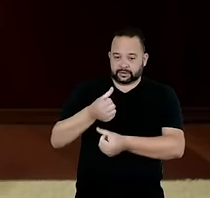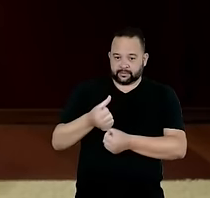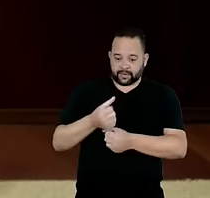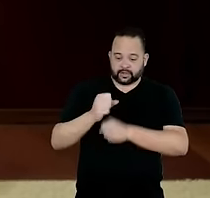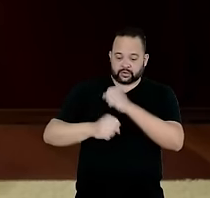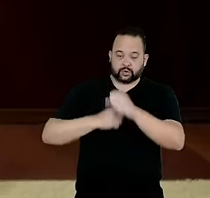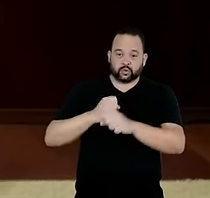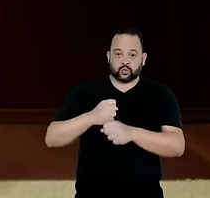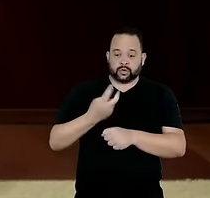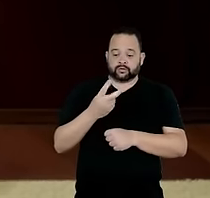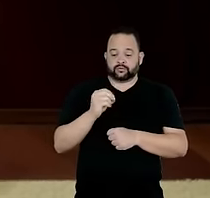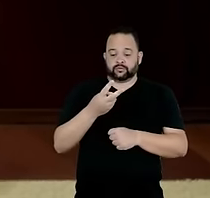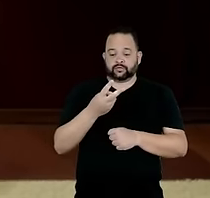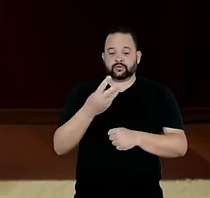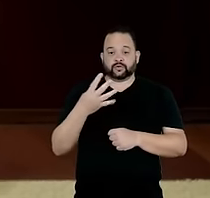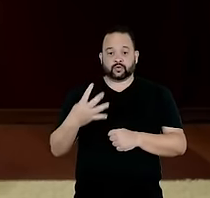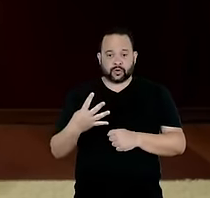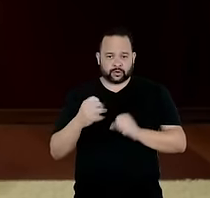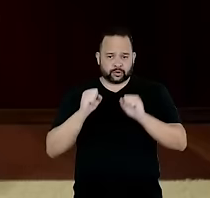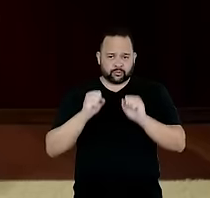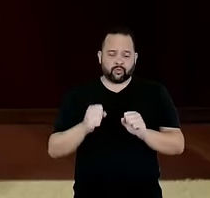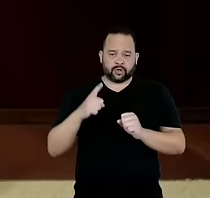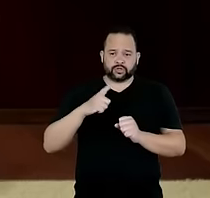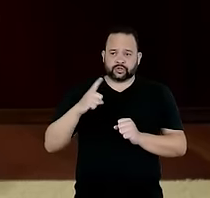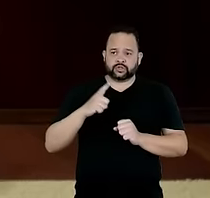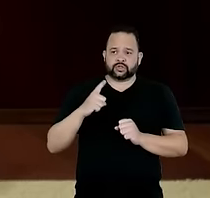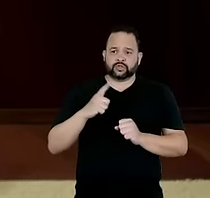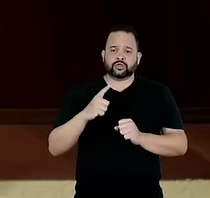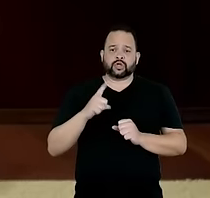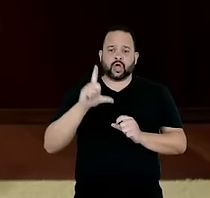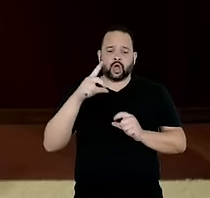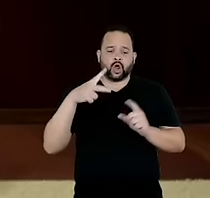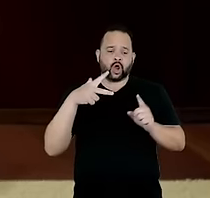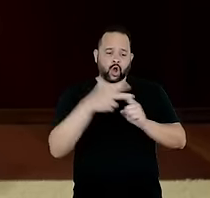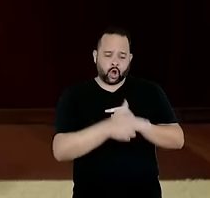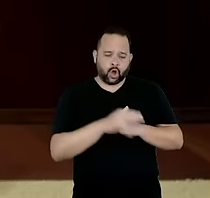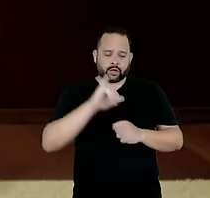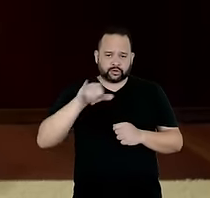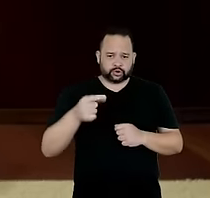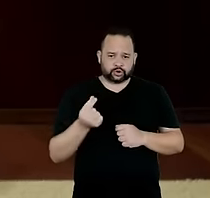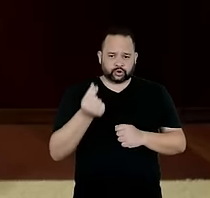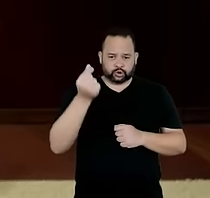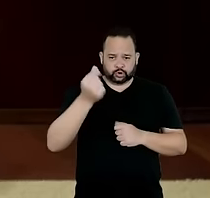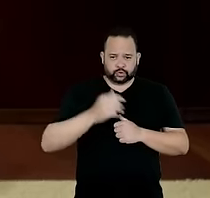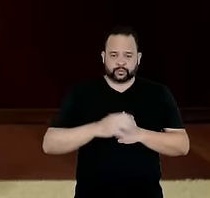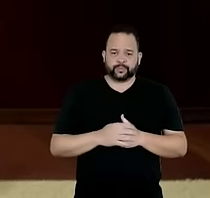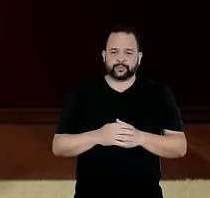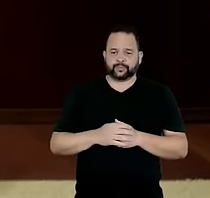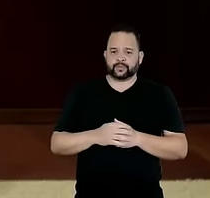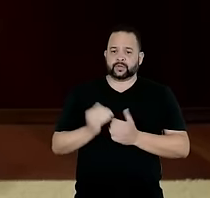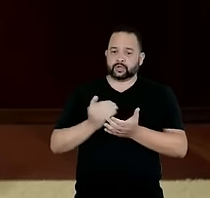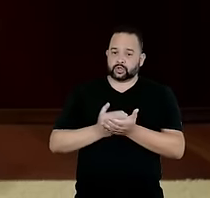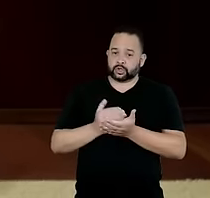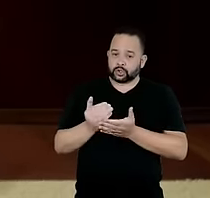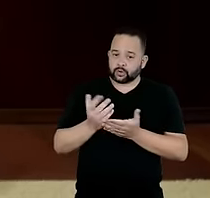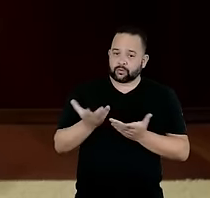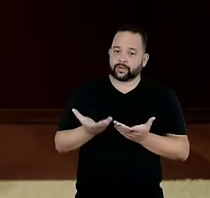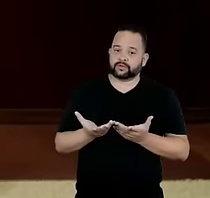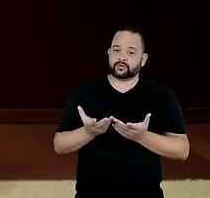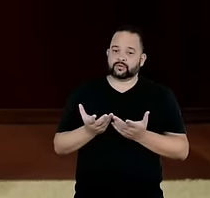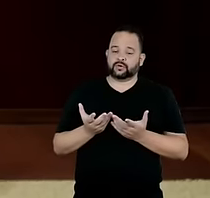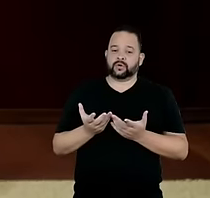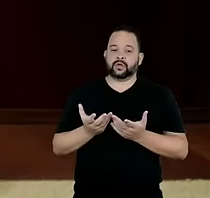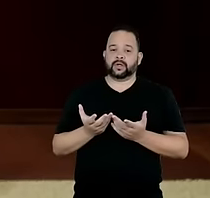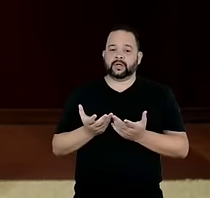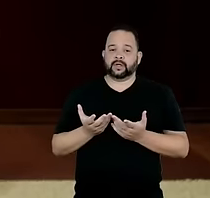CTE de juros para essas economias e o que é importante lembrar e até o Cris comentou agora a pouco a gente começou a brincadeira antes né é e o que